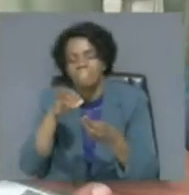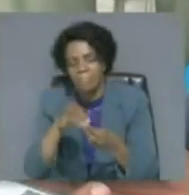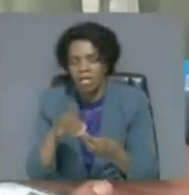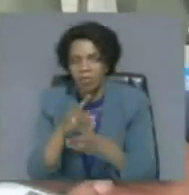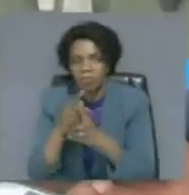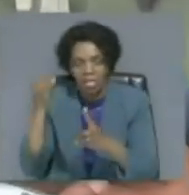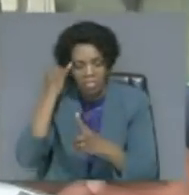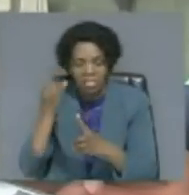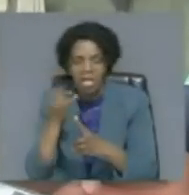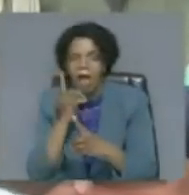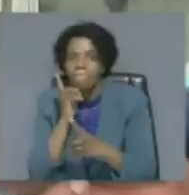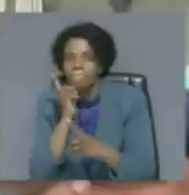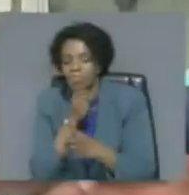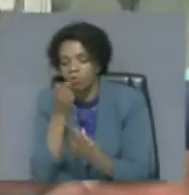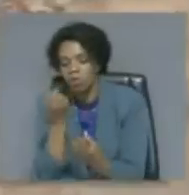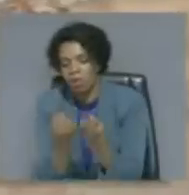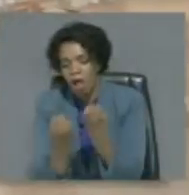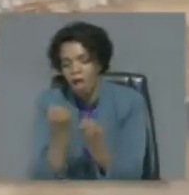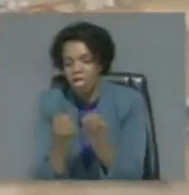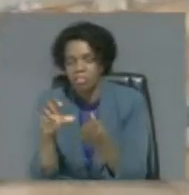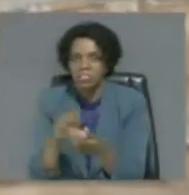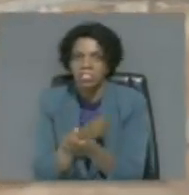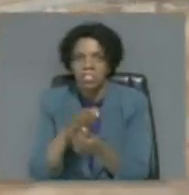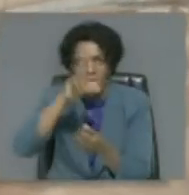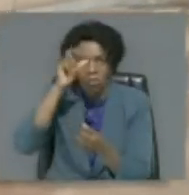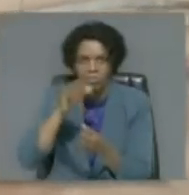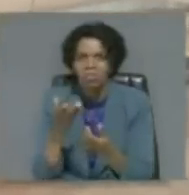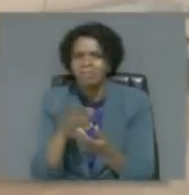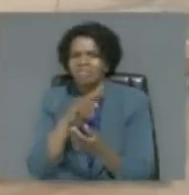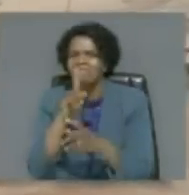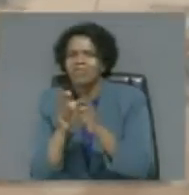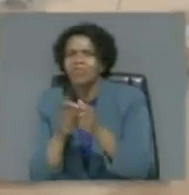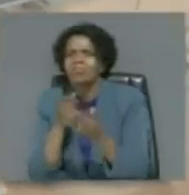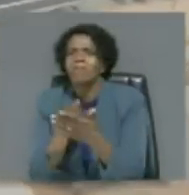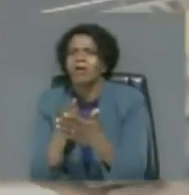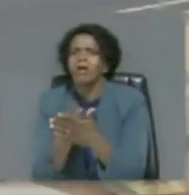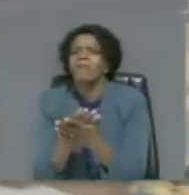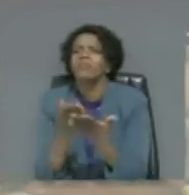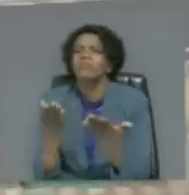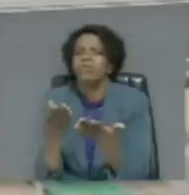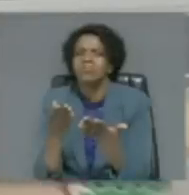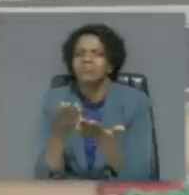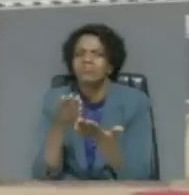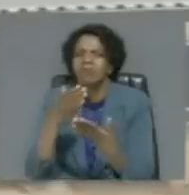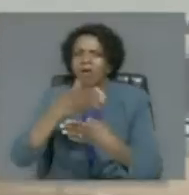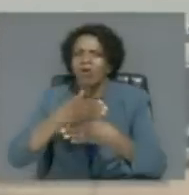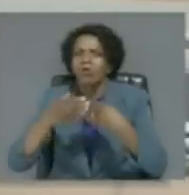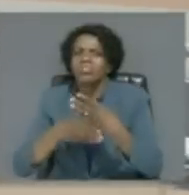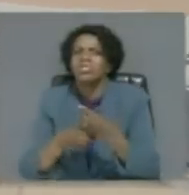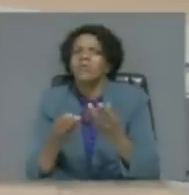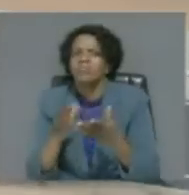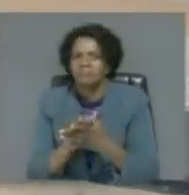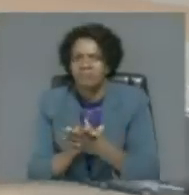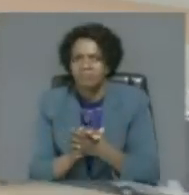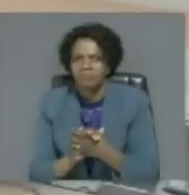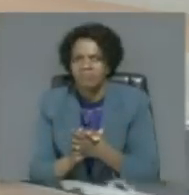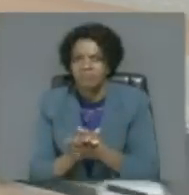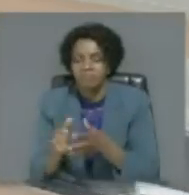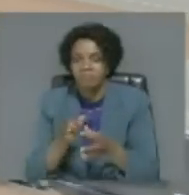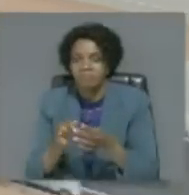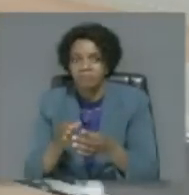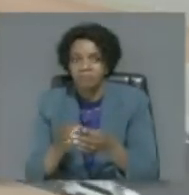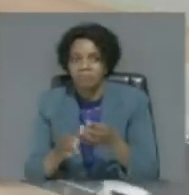para melhorar a mobilidade da cidade de Luanda. Quando é que ficou orçado esta obra? O nó rodoviário em si ficou em